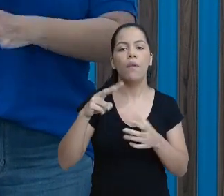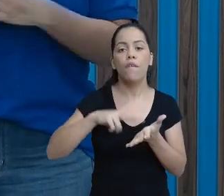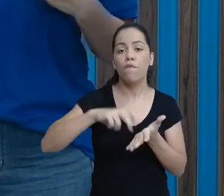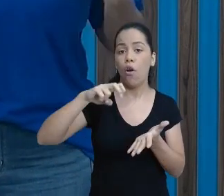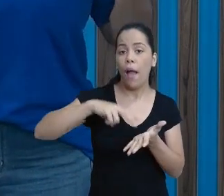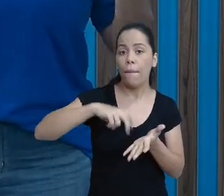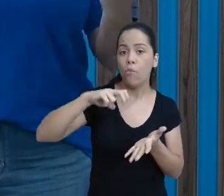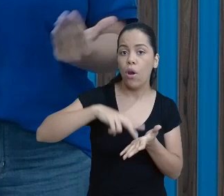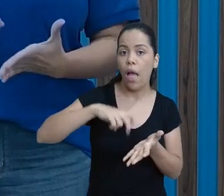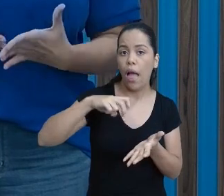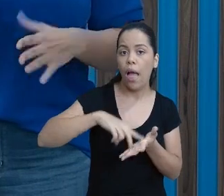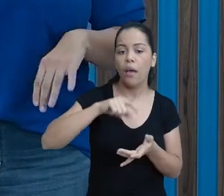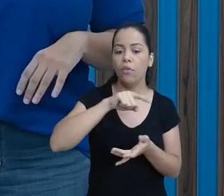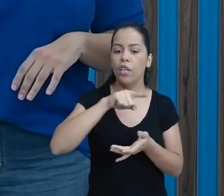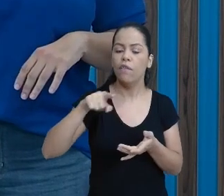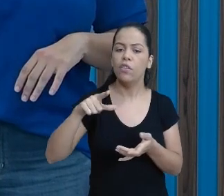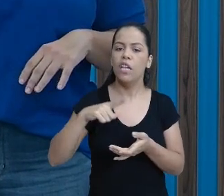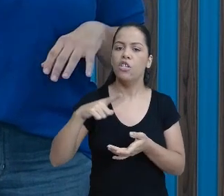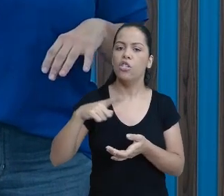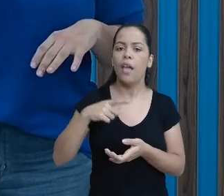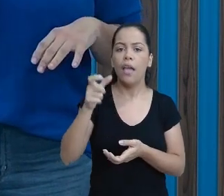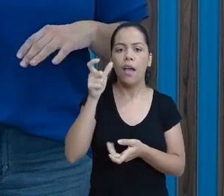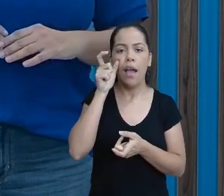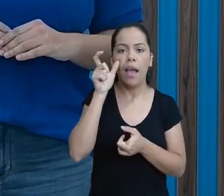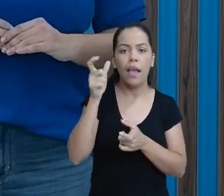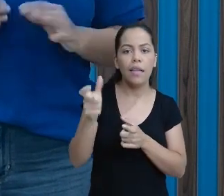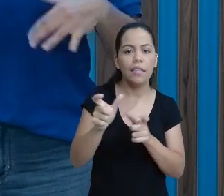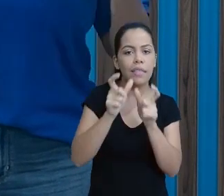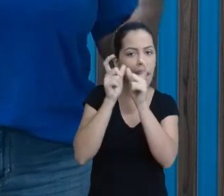vocabulários, que vocês se interessem em